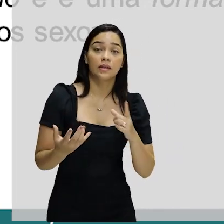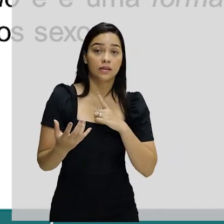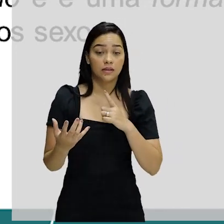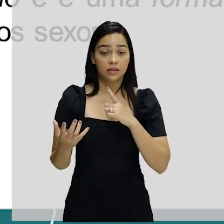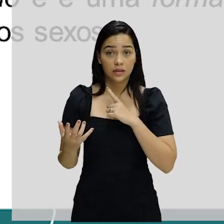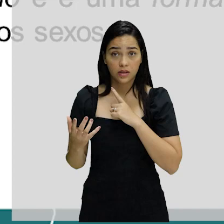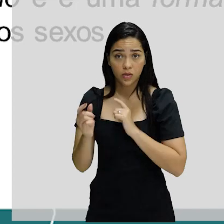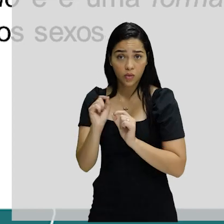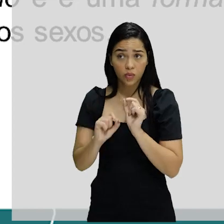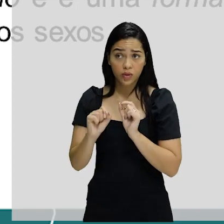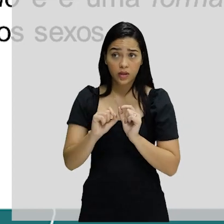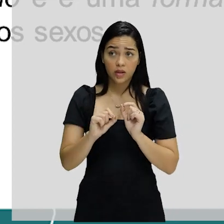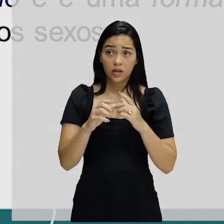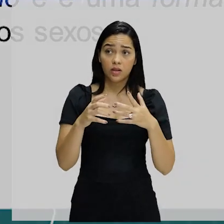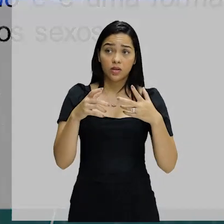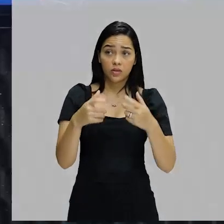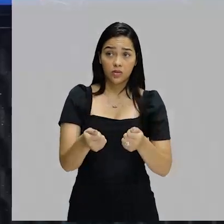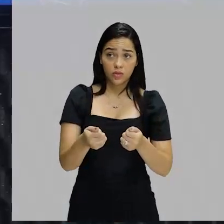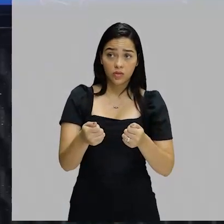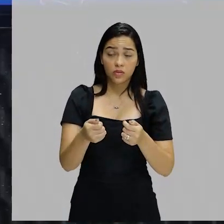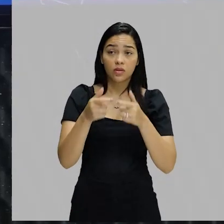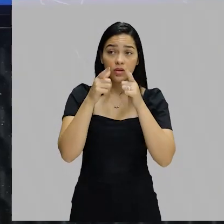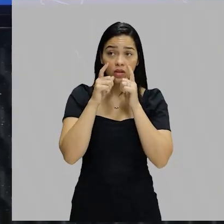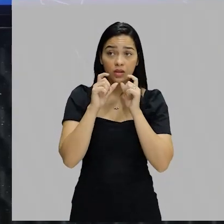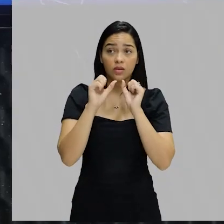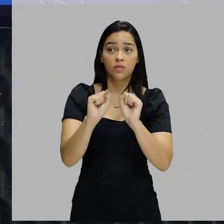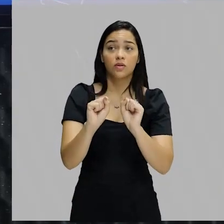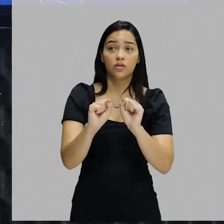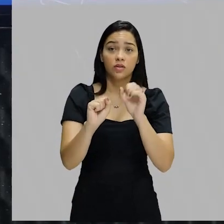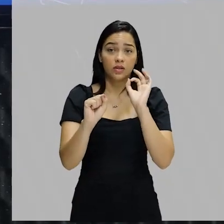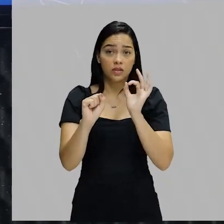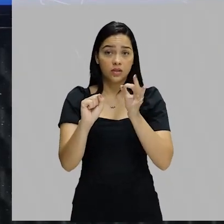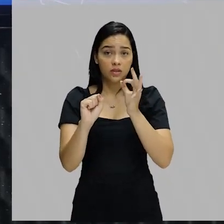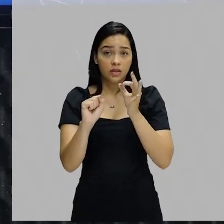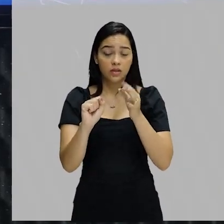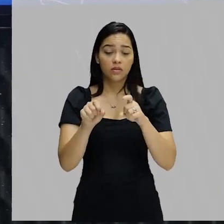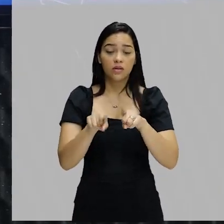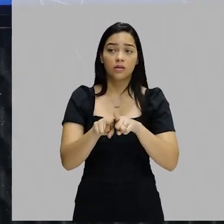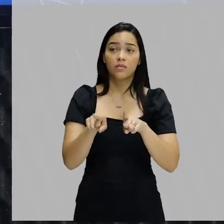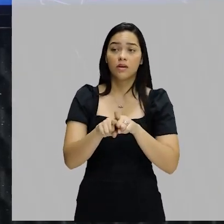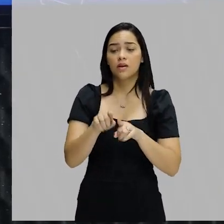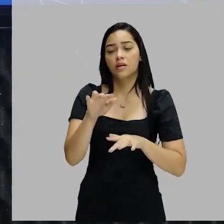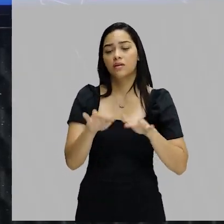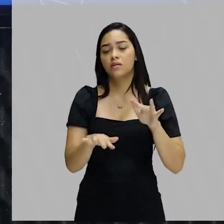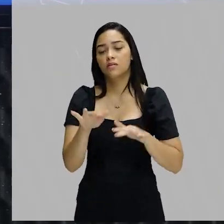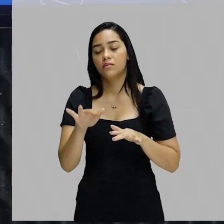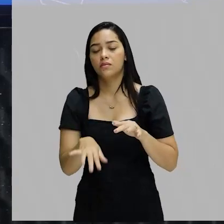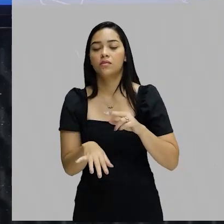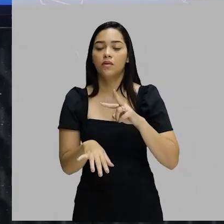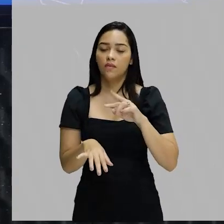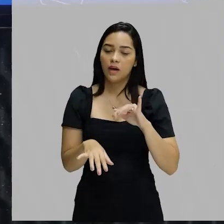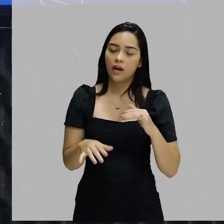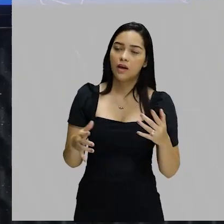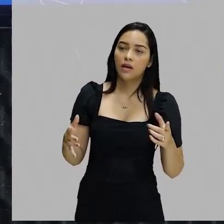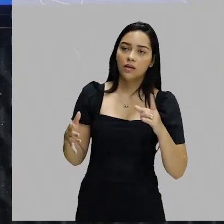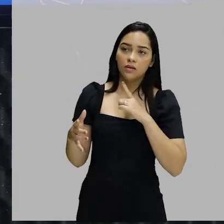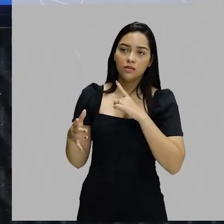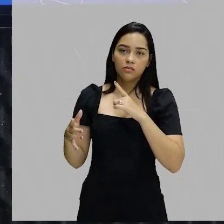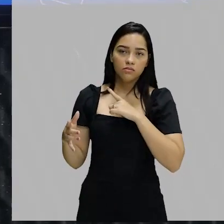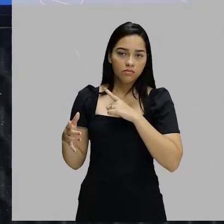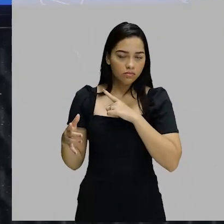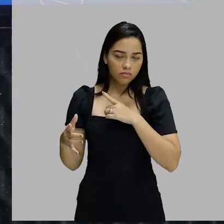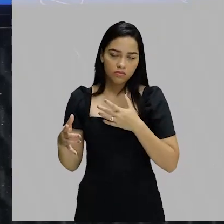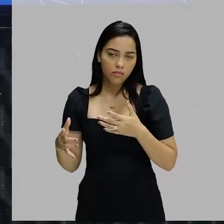nossa abordagem ela é totalmente linguística, tá certo? Então, ele diz que às vezes vai coincidir, esse gênero